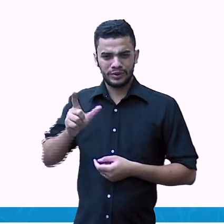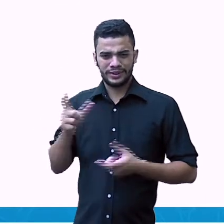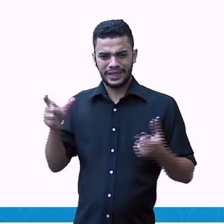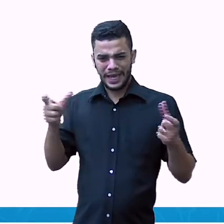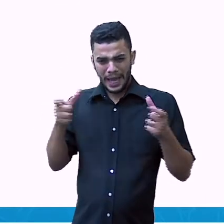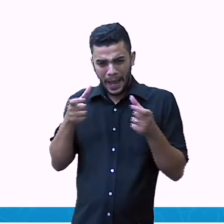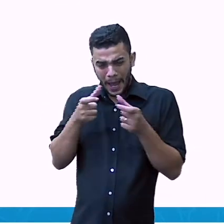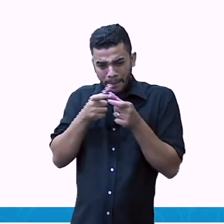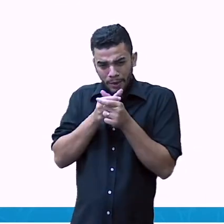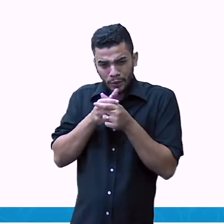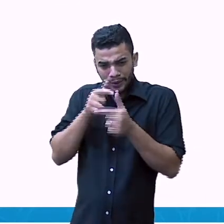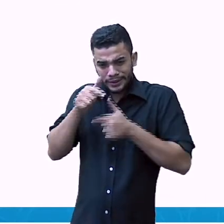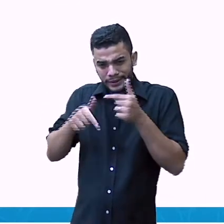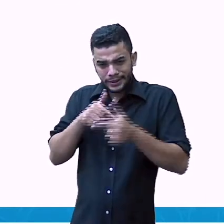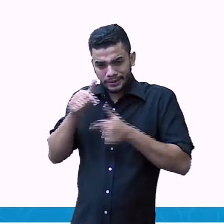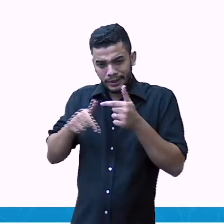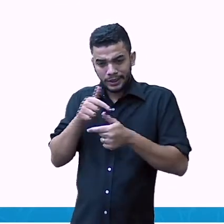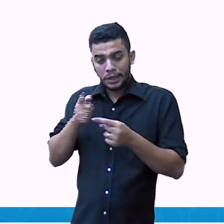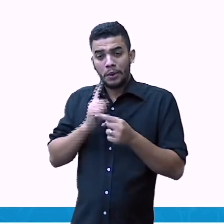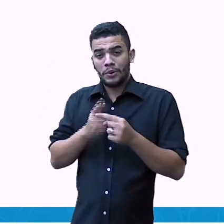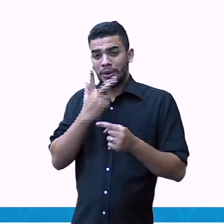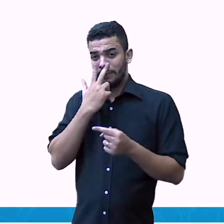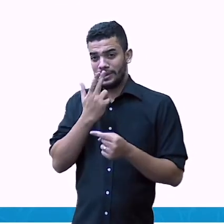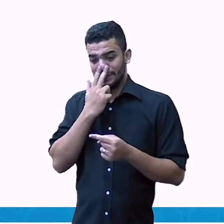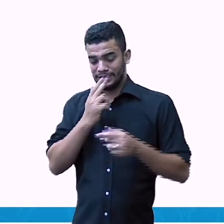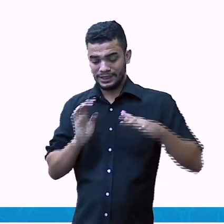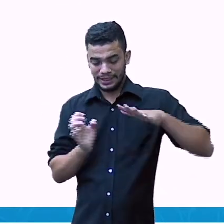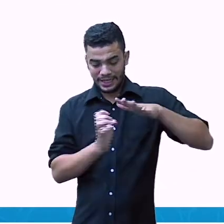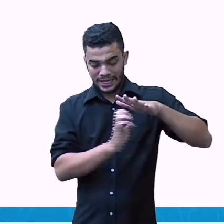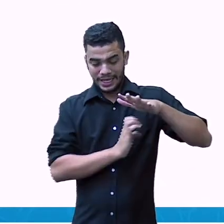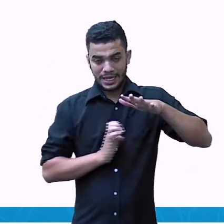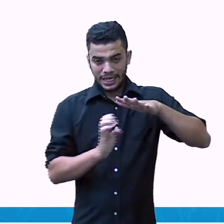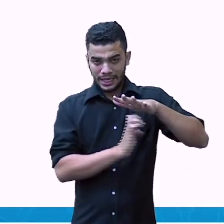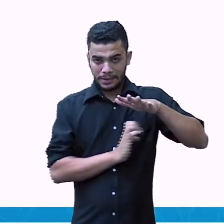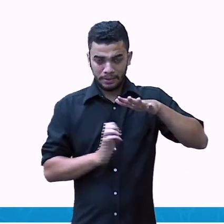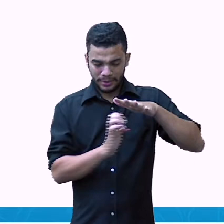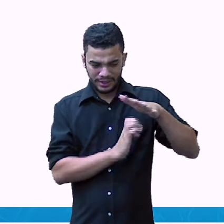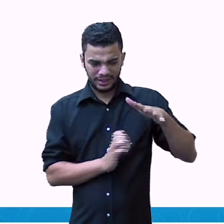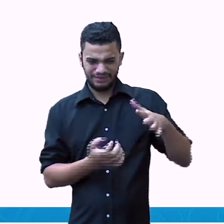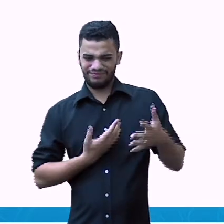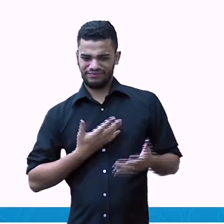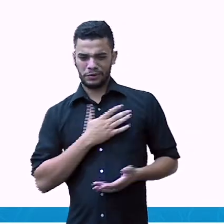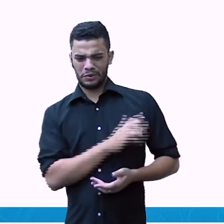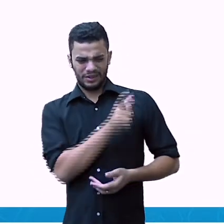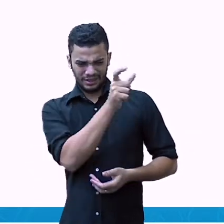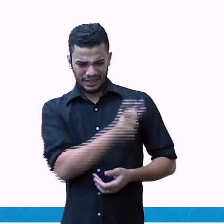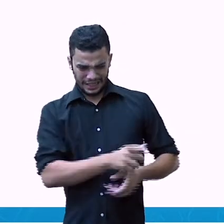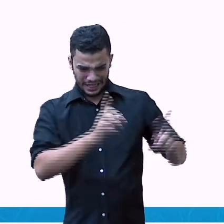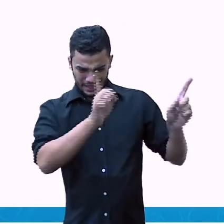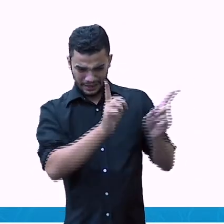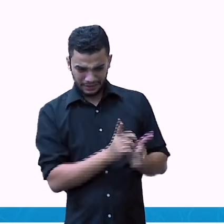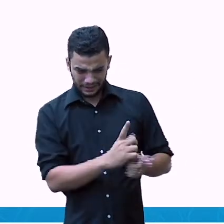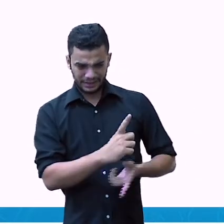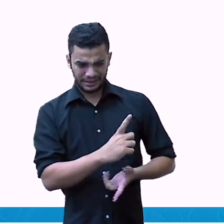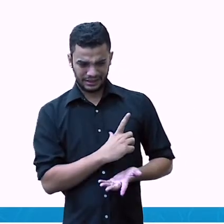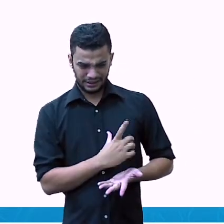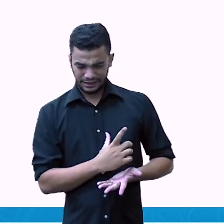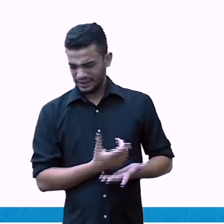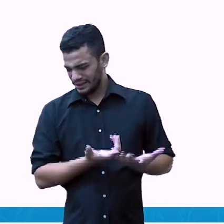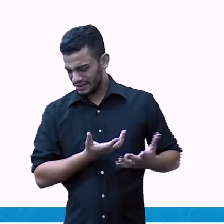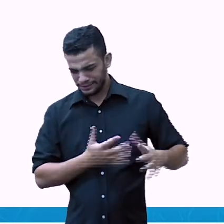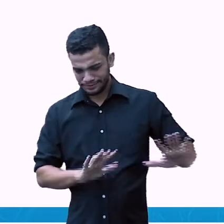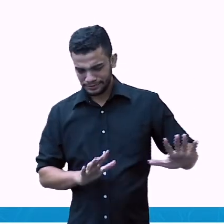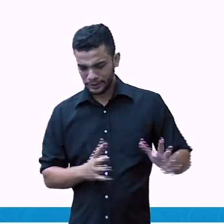acontece porque algumas empresas têm resistência em contratar pessoas com deficiência, mesmo que elas sejam